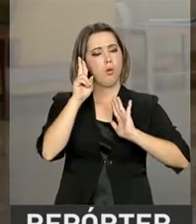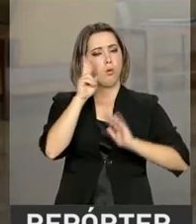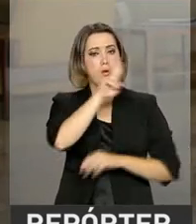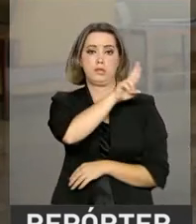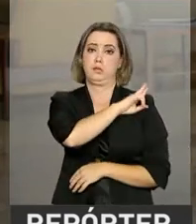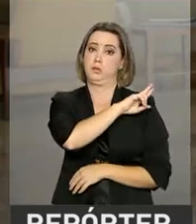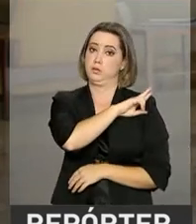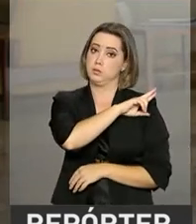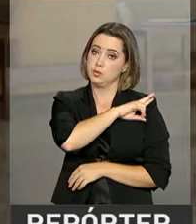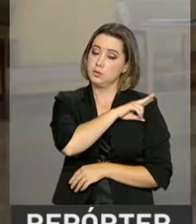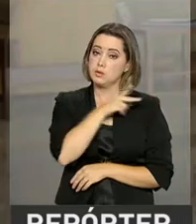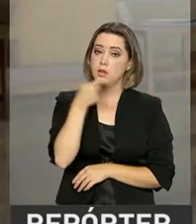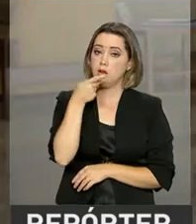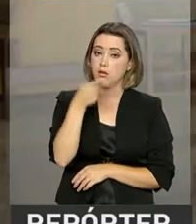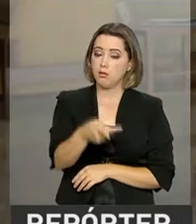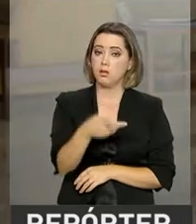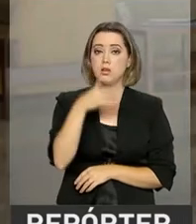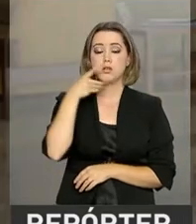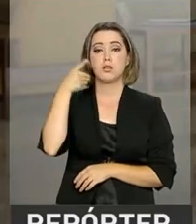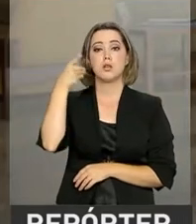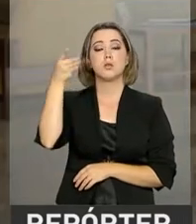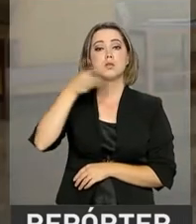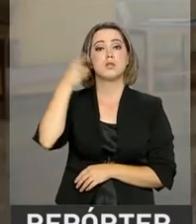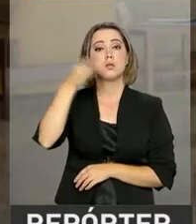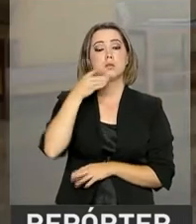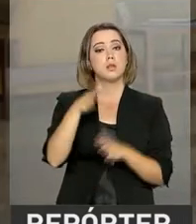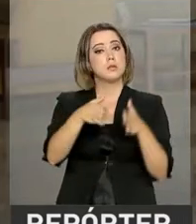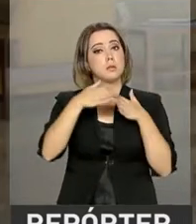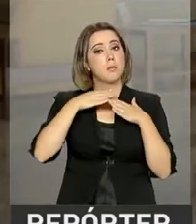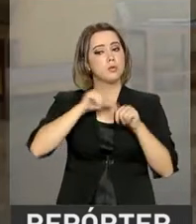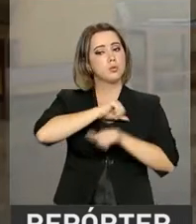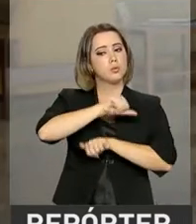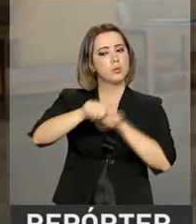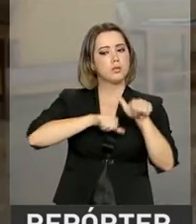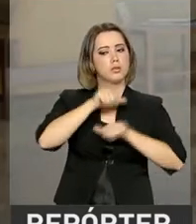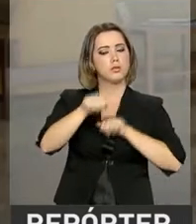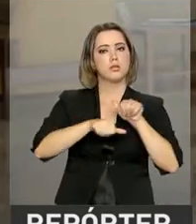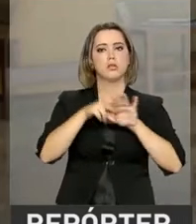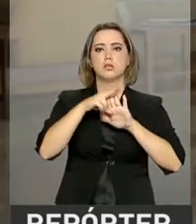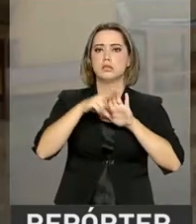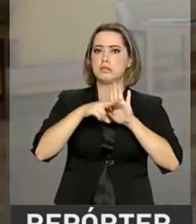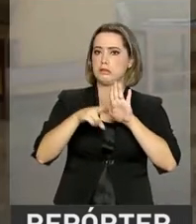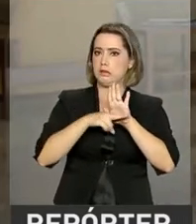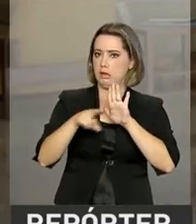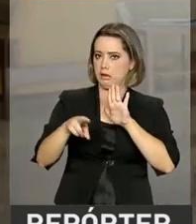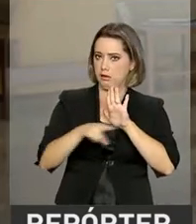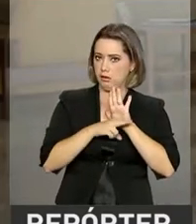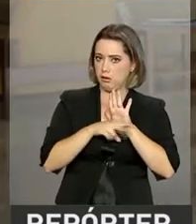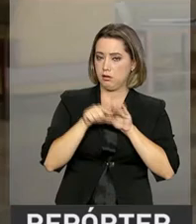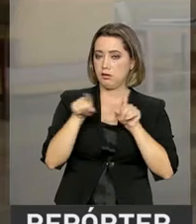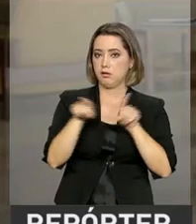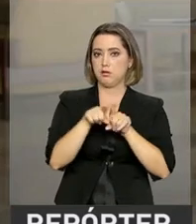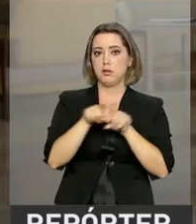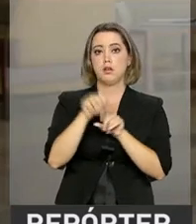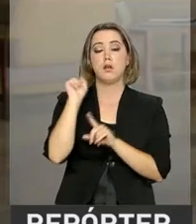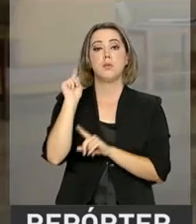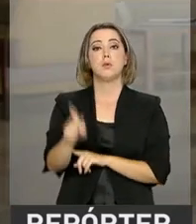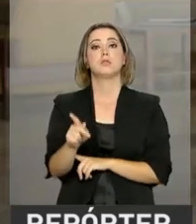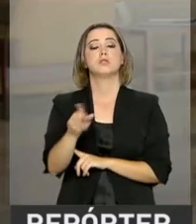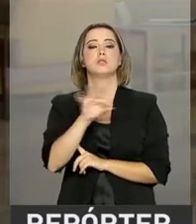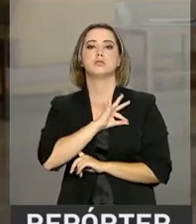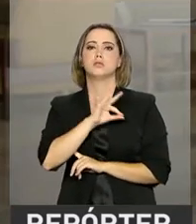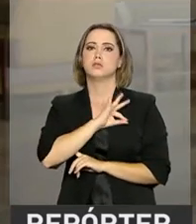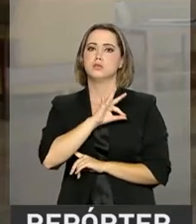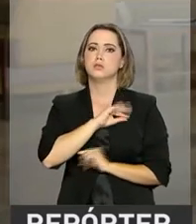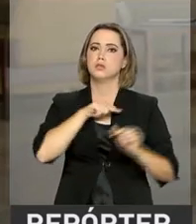Oliveira Maia, os deputados sugerem modificações principalmente nas regras de transição, na aposentadoria de policiais e